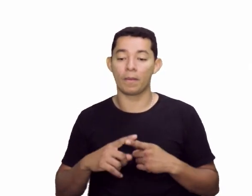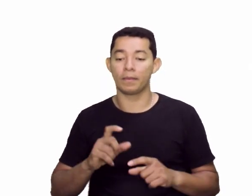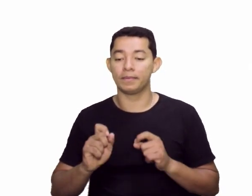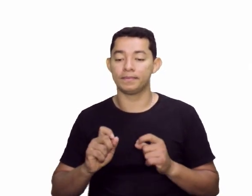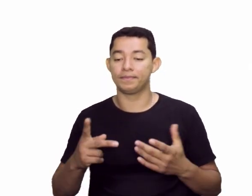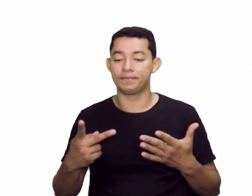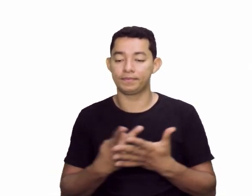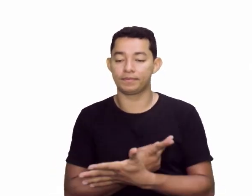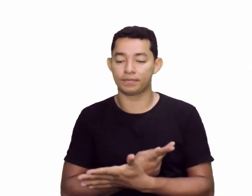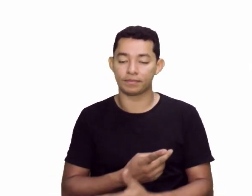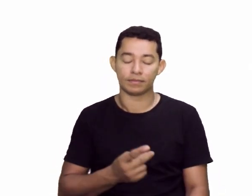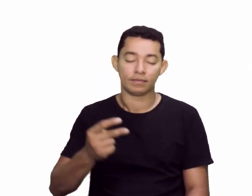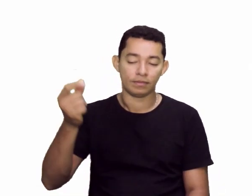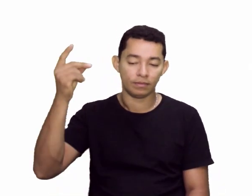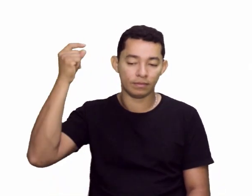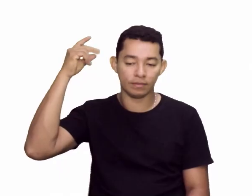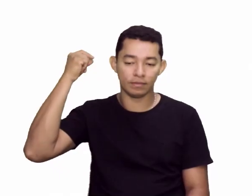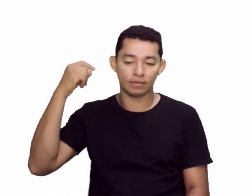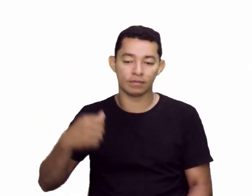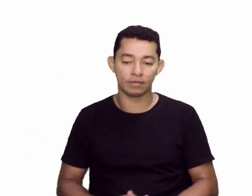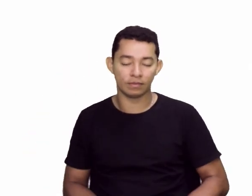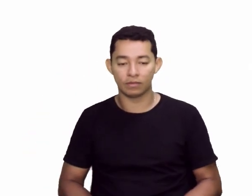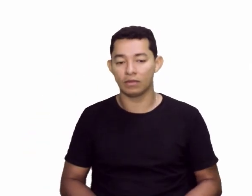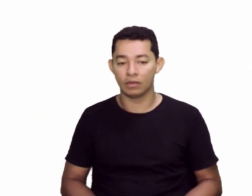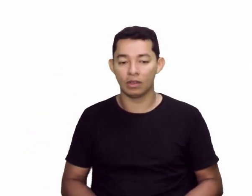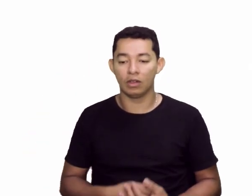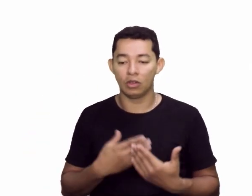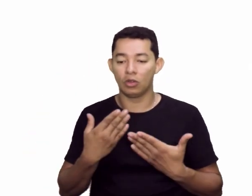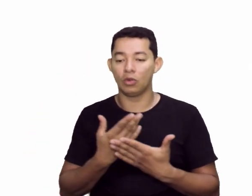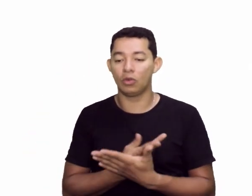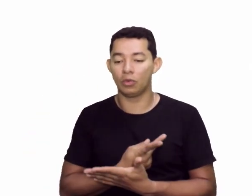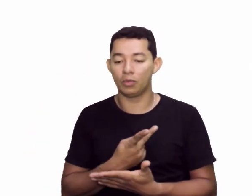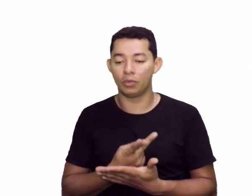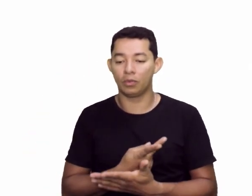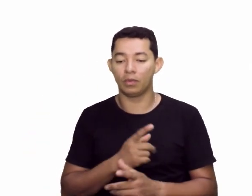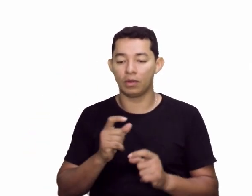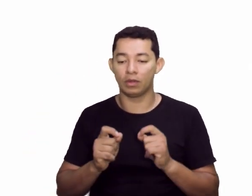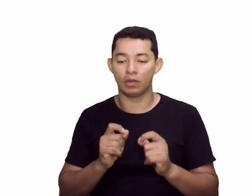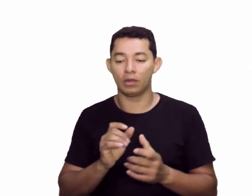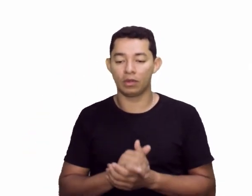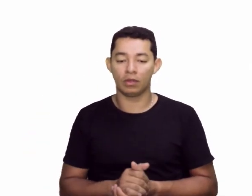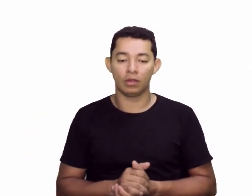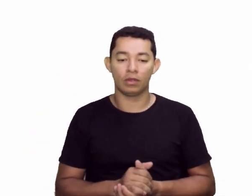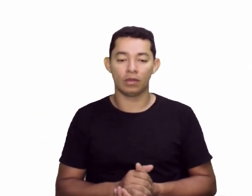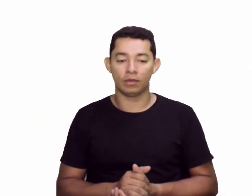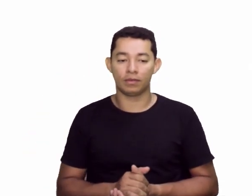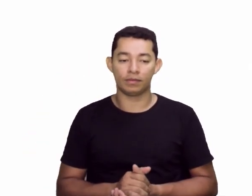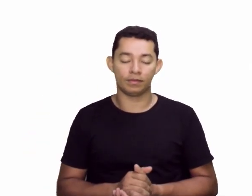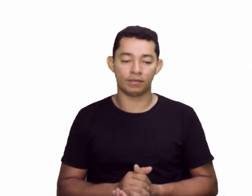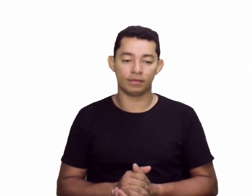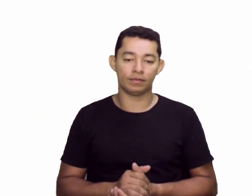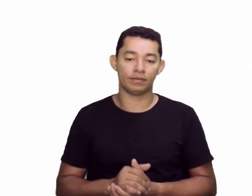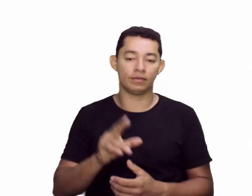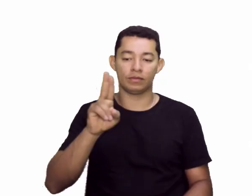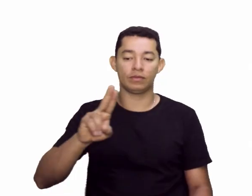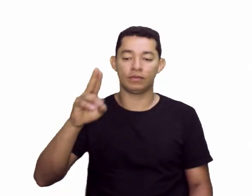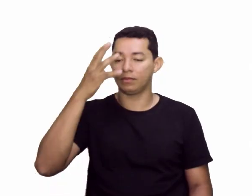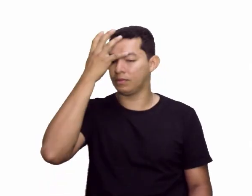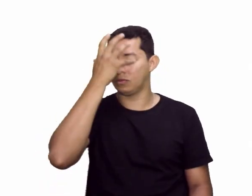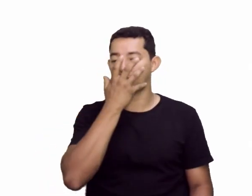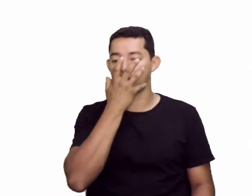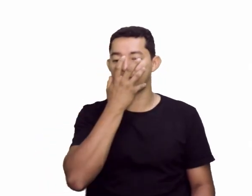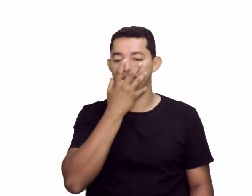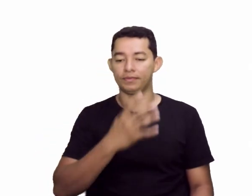eles começaram, isso foi na Grécia, entendeu? Começa por lá mesmo. Eles começaram a usar umas